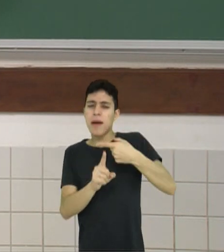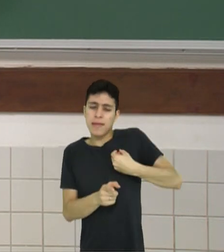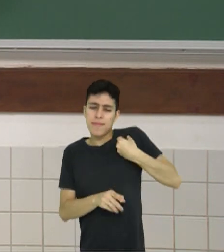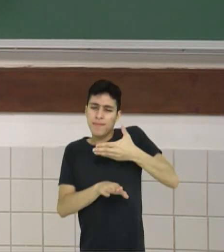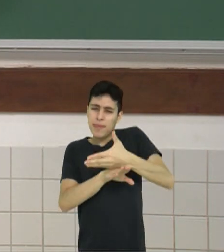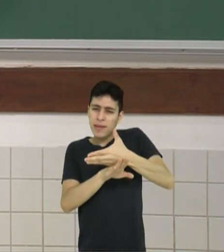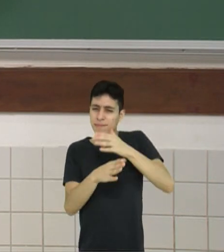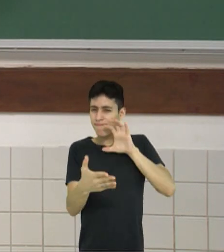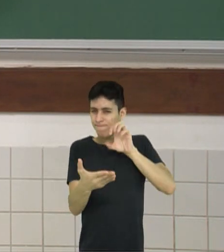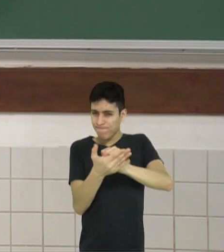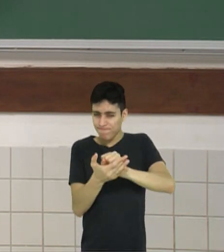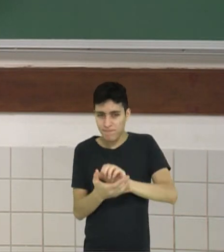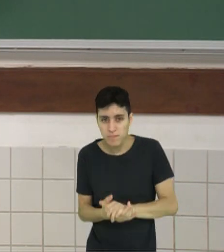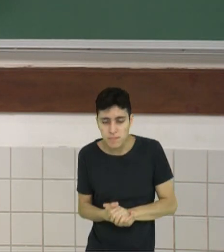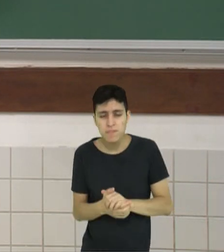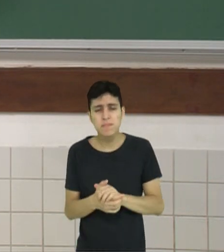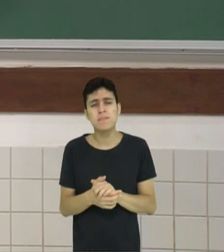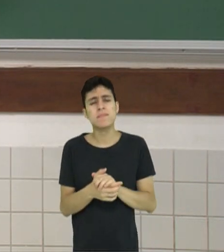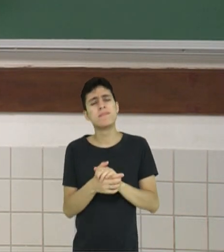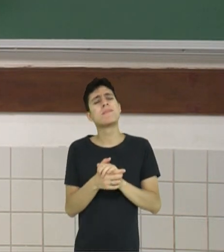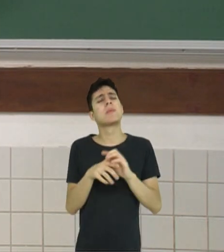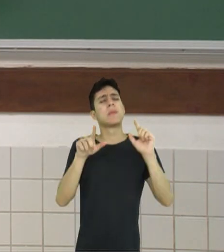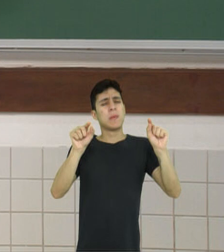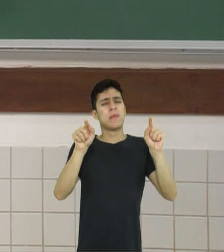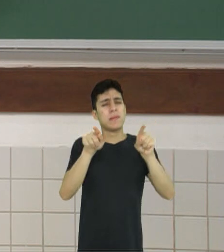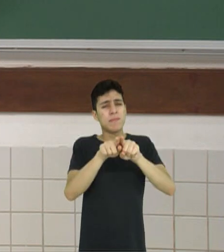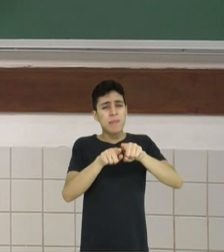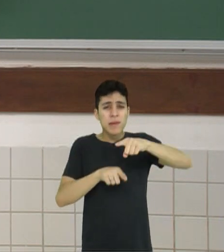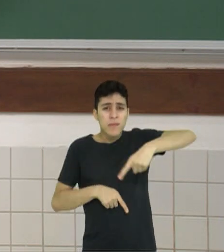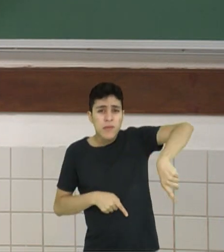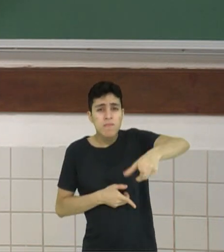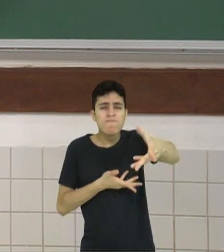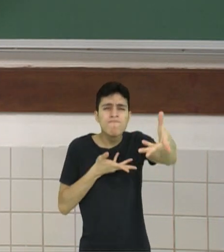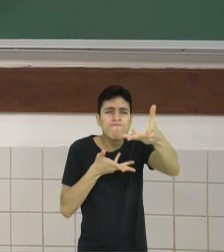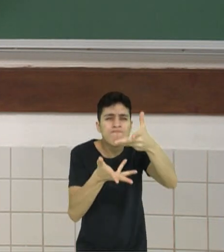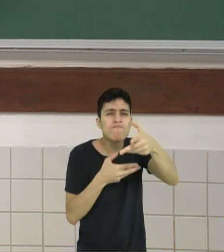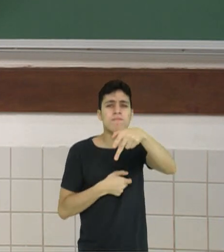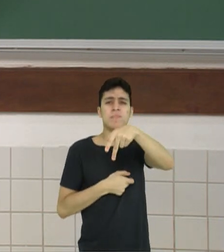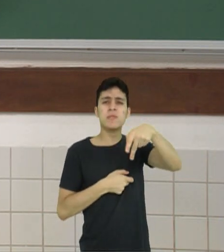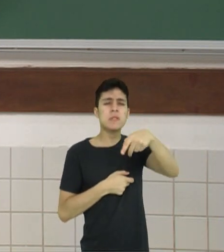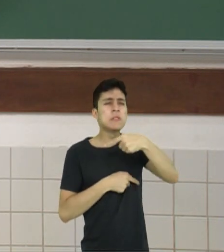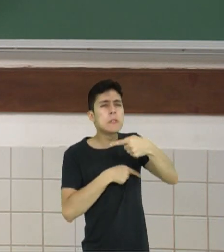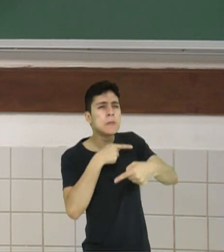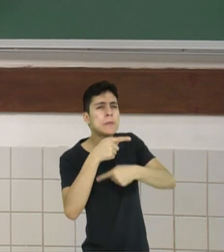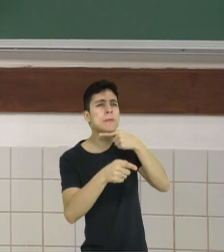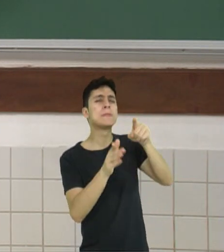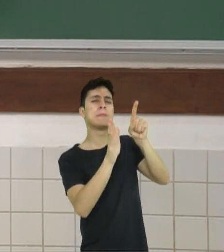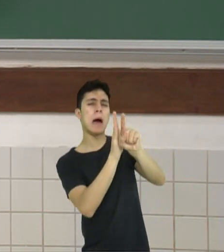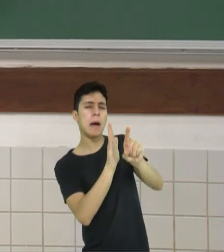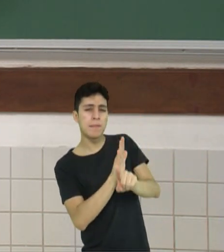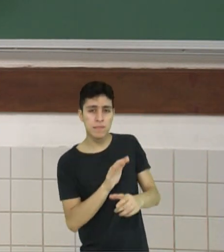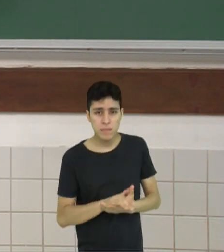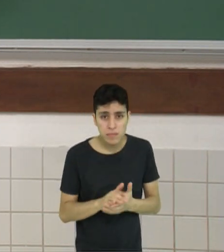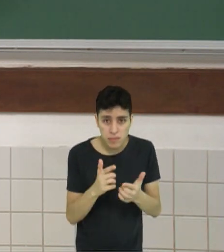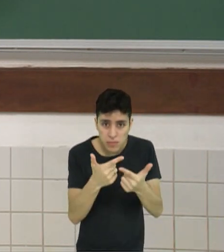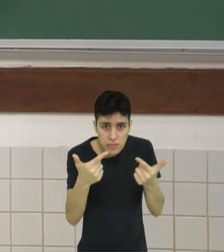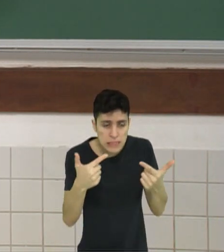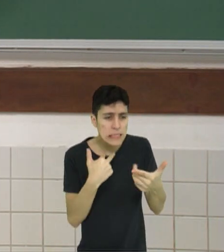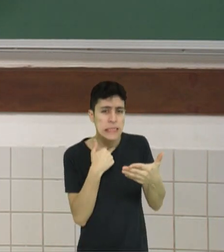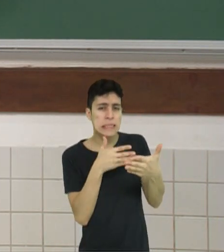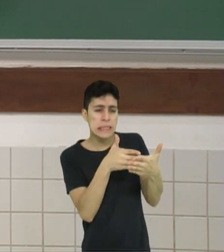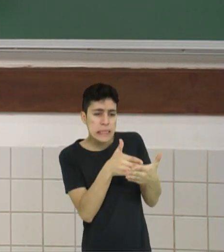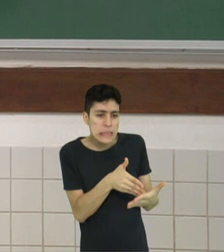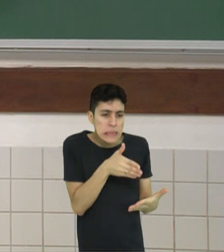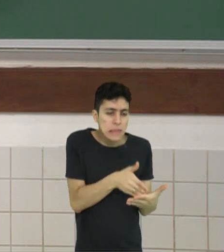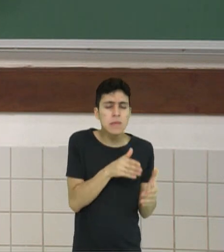também, comunique-se com seus professores, tire as suas dúvidas. Se você ainda não tem acesso às salas virtuais, continue assistindo às aulas